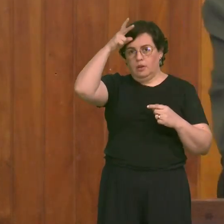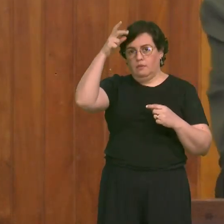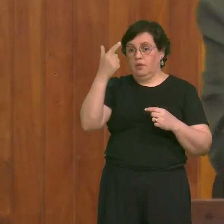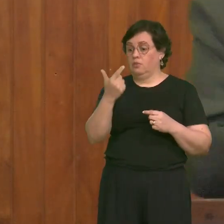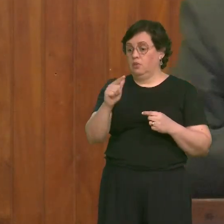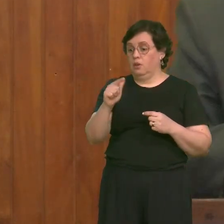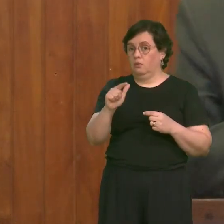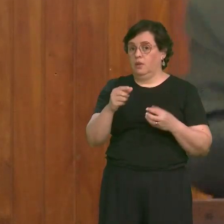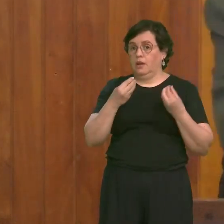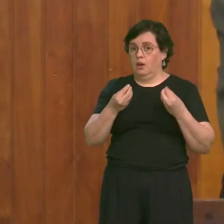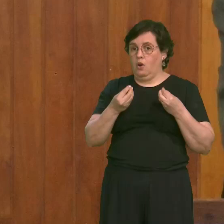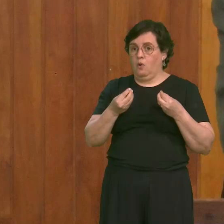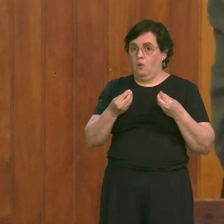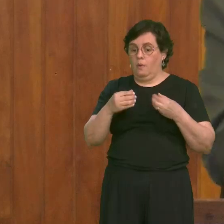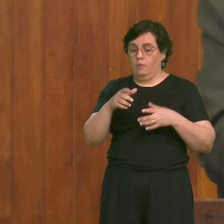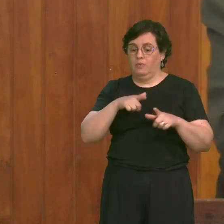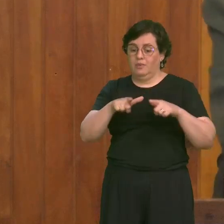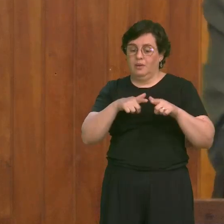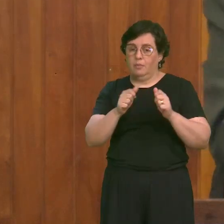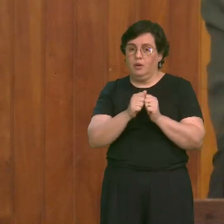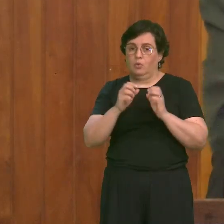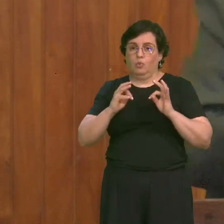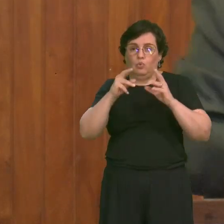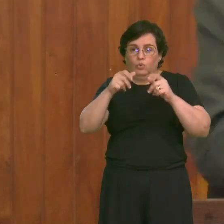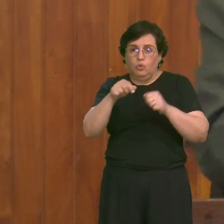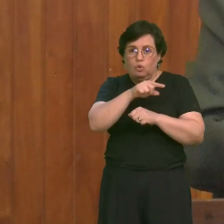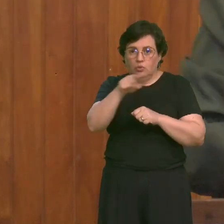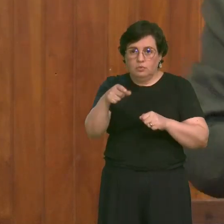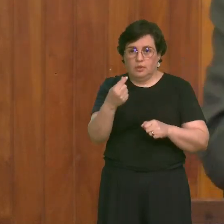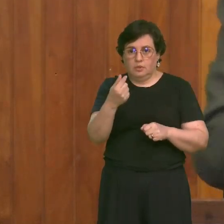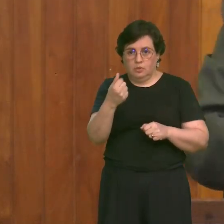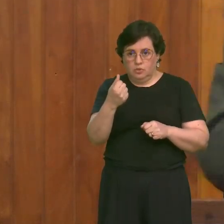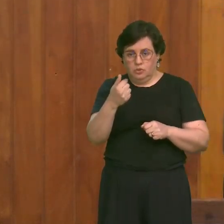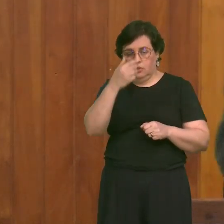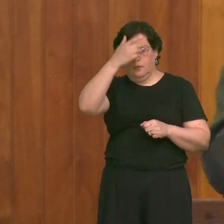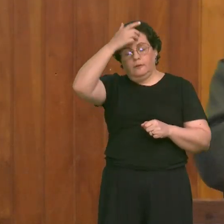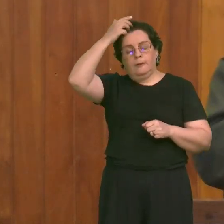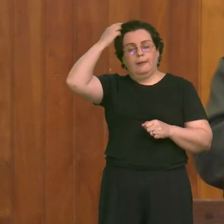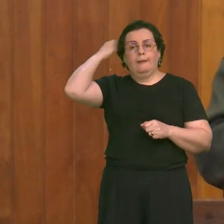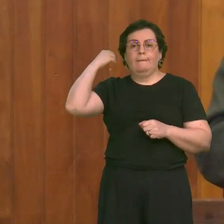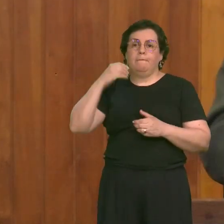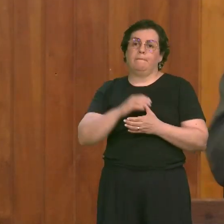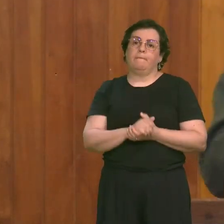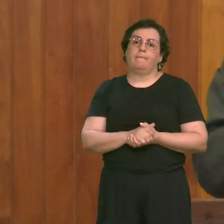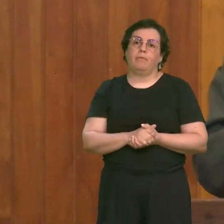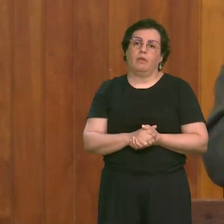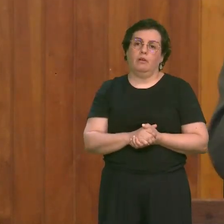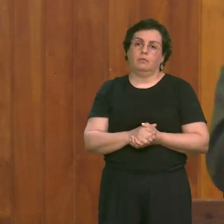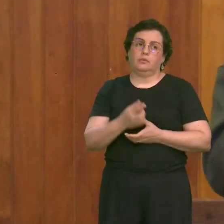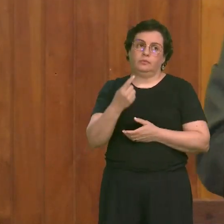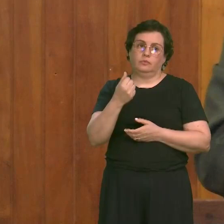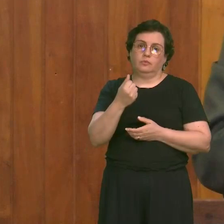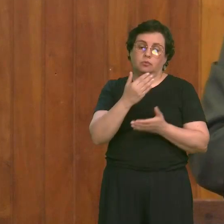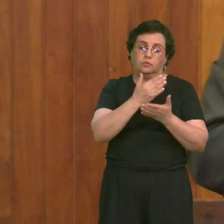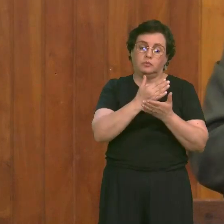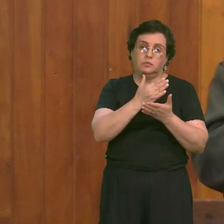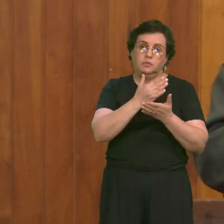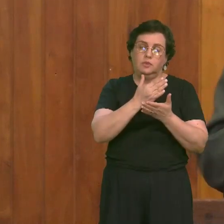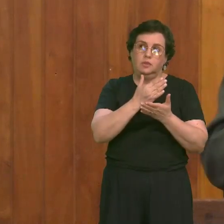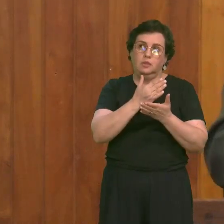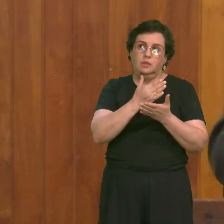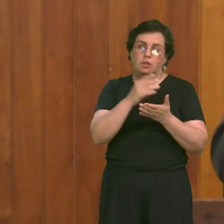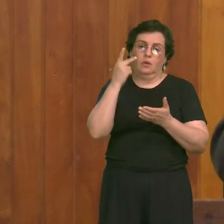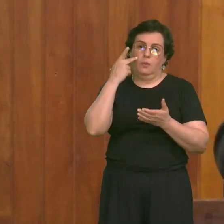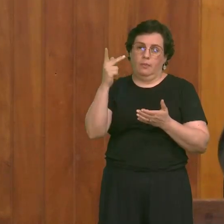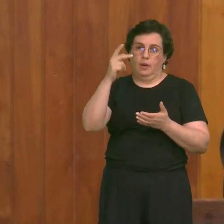Executivo não tem a inserção direta de determinar como é que se vai manipular esses recursos o recurso que cabe ao poder